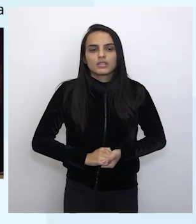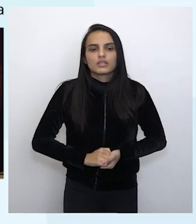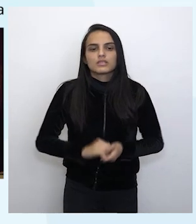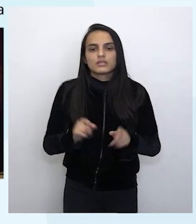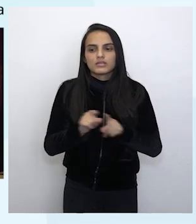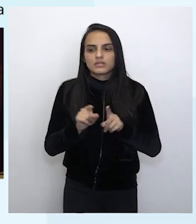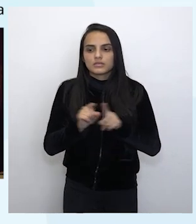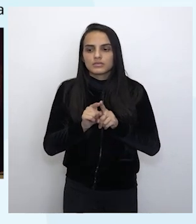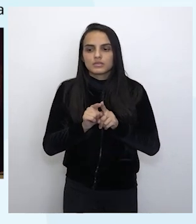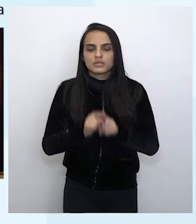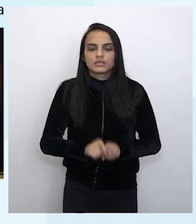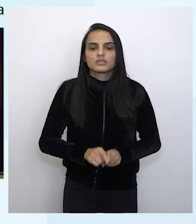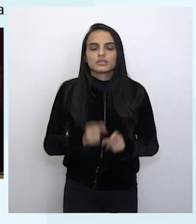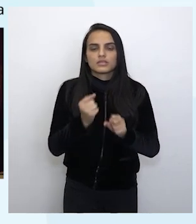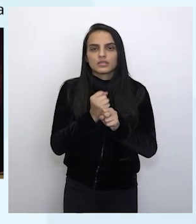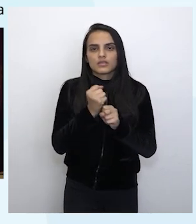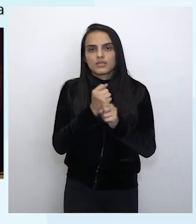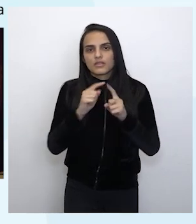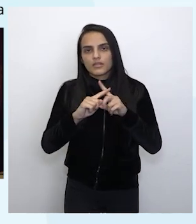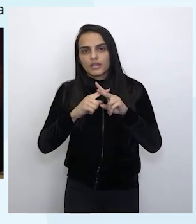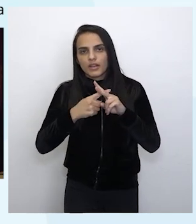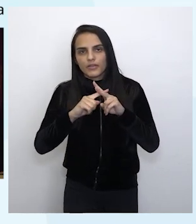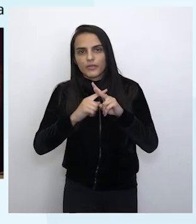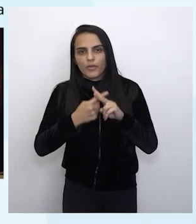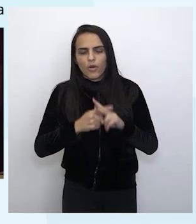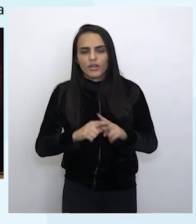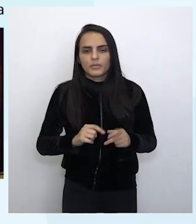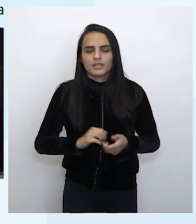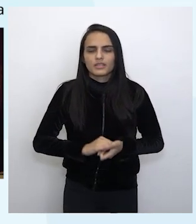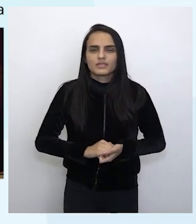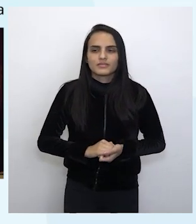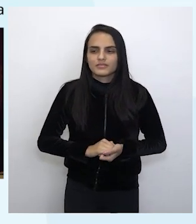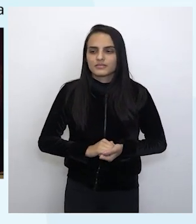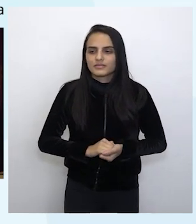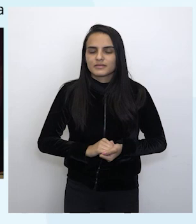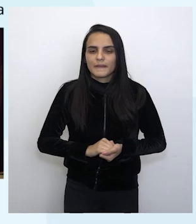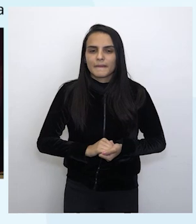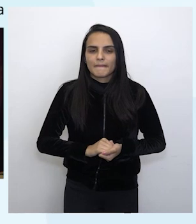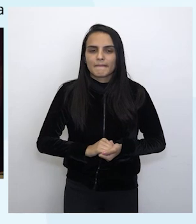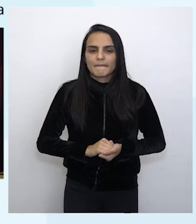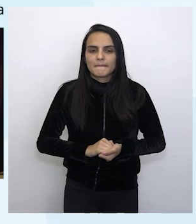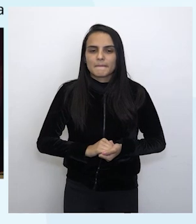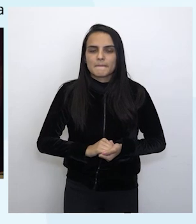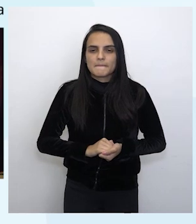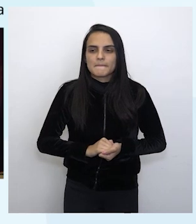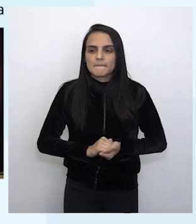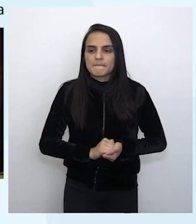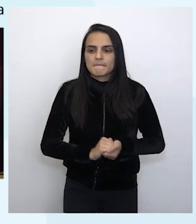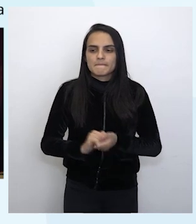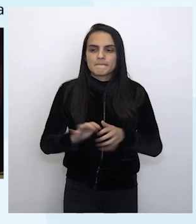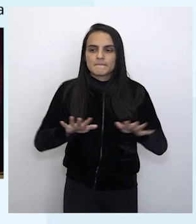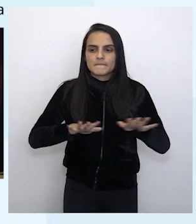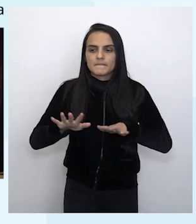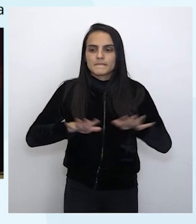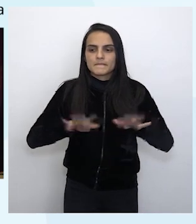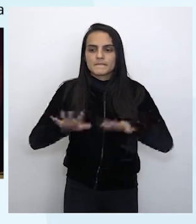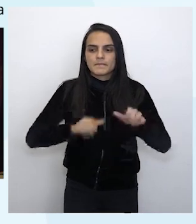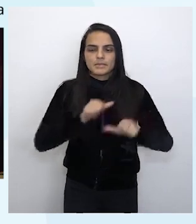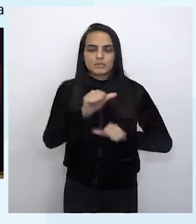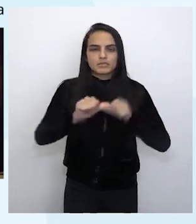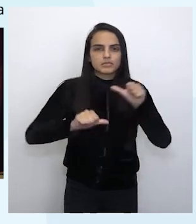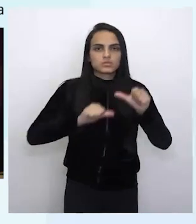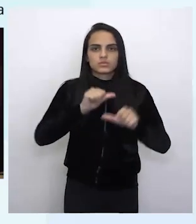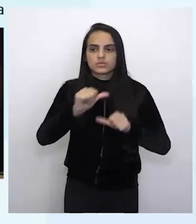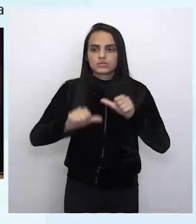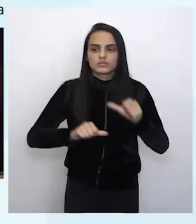Contra-Reforma, né, da Reforma Protestante e da Contra-Reforma, porque aí justamente esses movimentos, né, de reforma e contra-reforma, depois